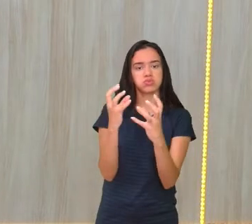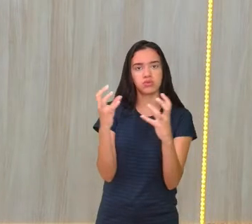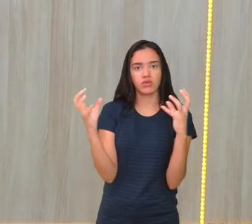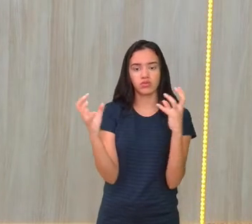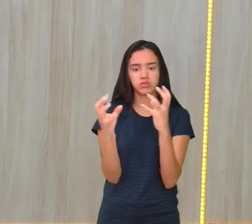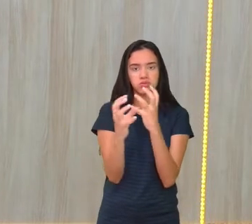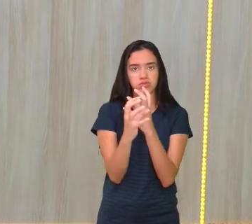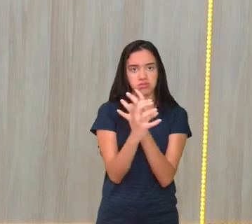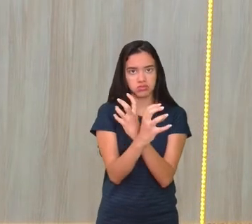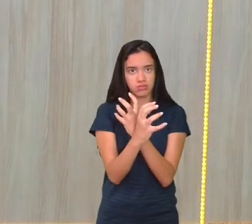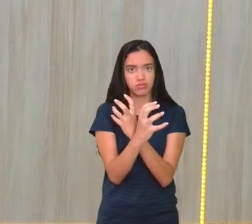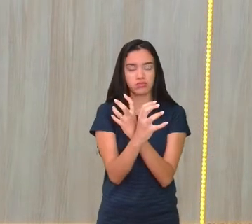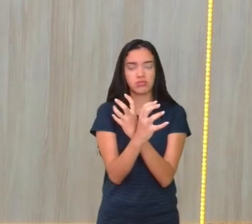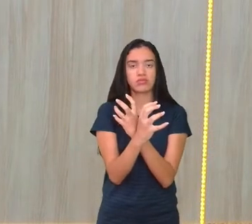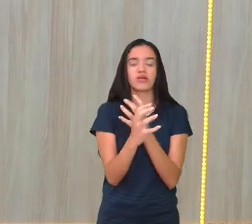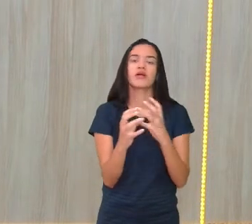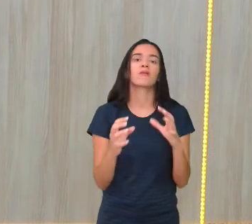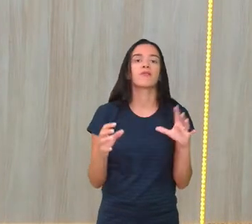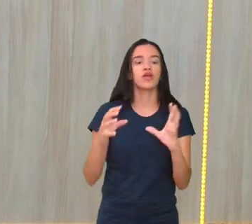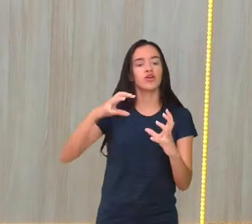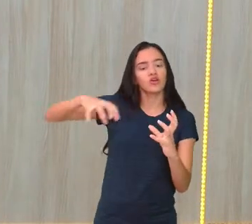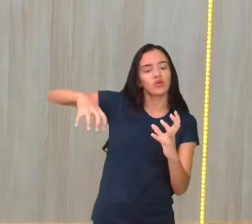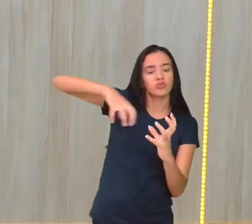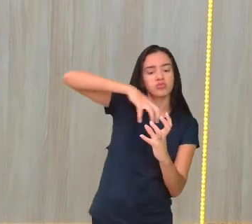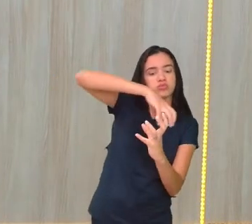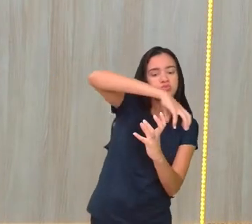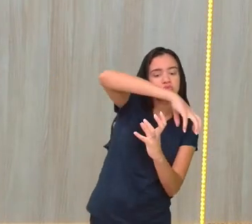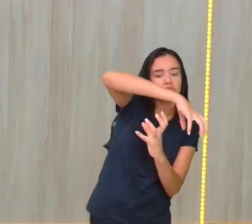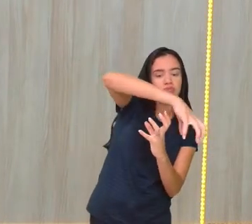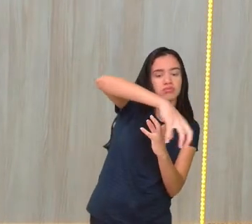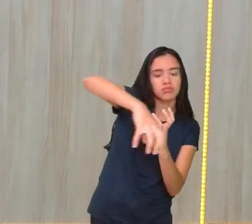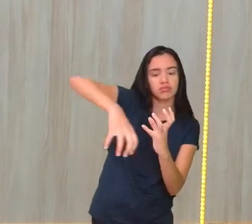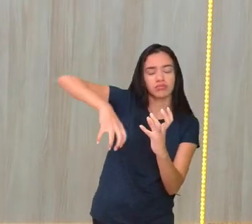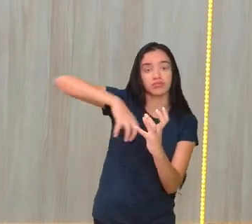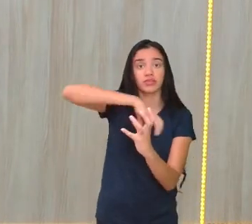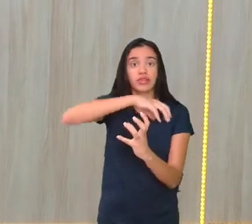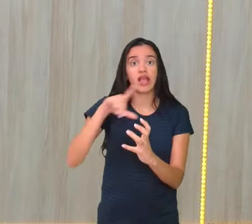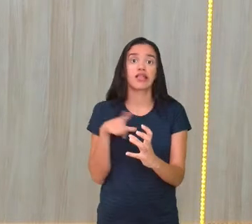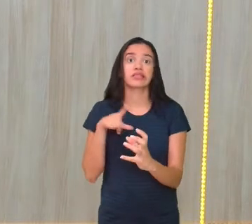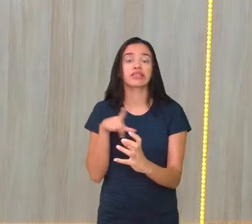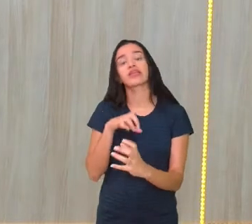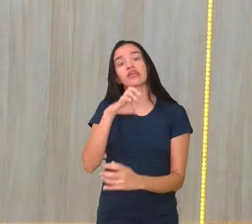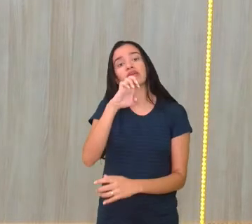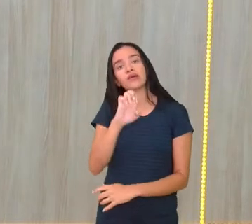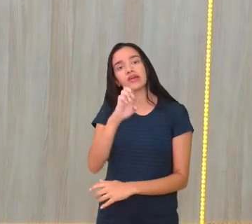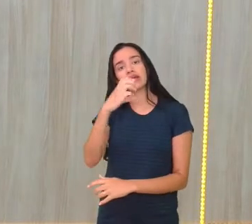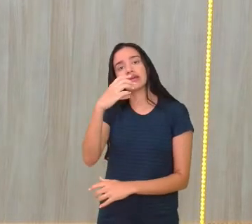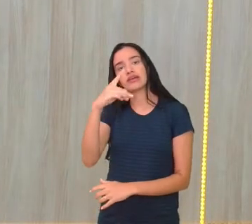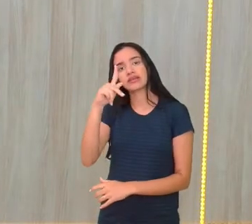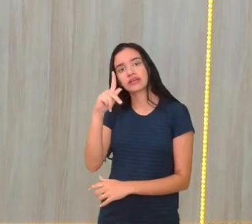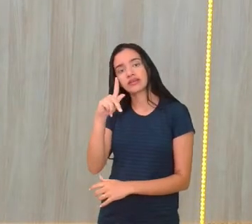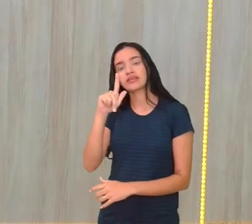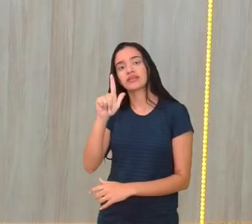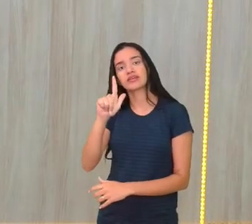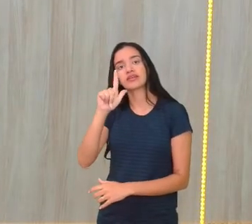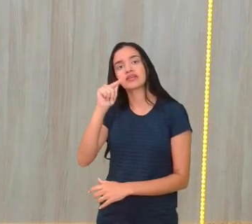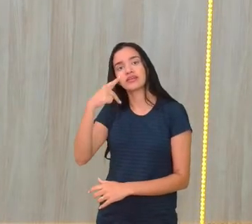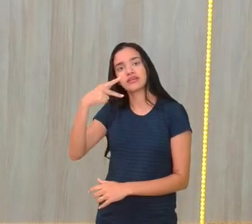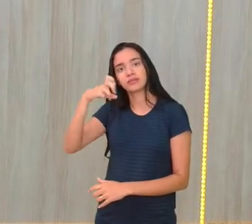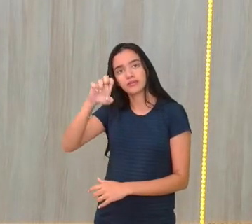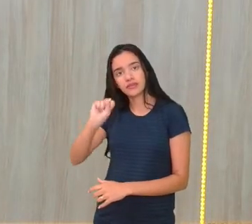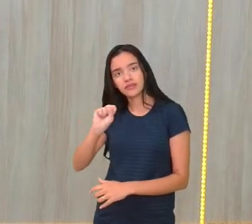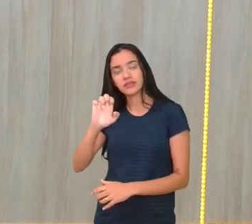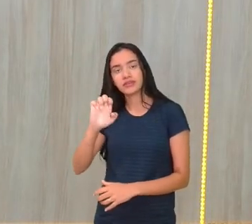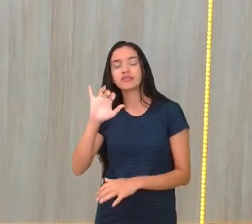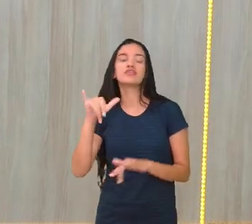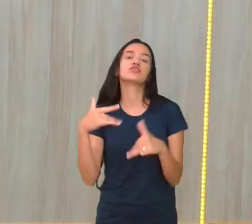do Sol, Sol, Lua, Terra, a gente tem o eclipse solar. Então a gente observa que a sombra